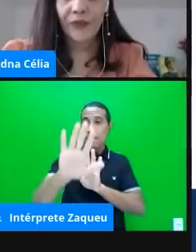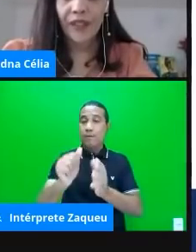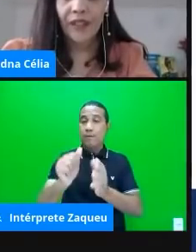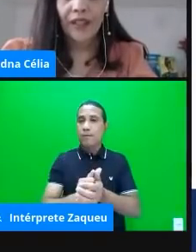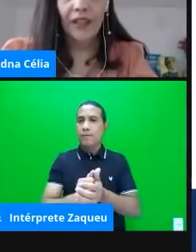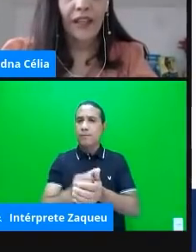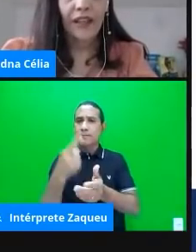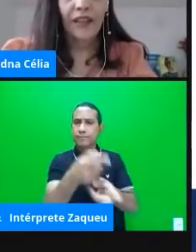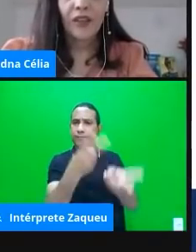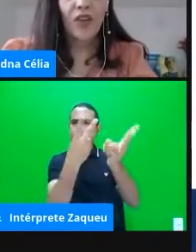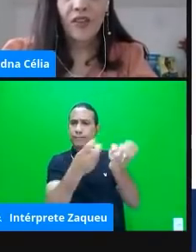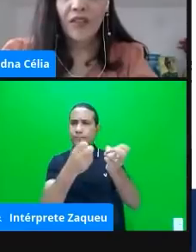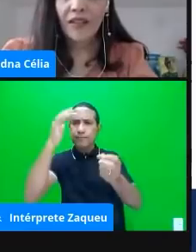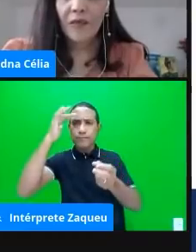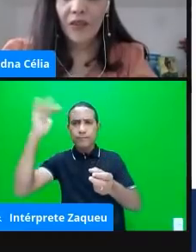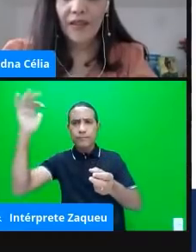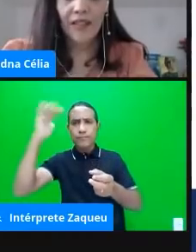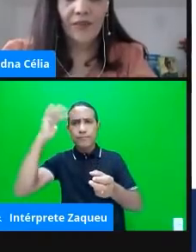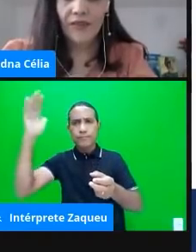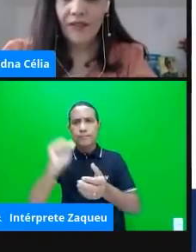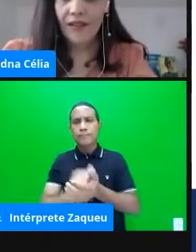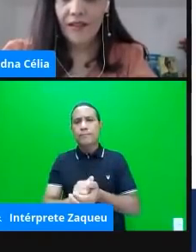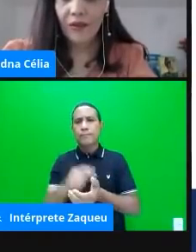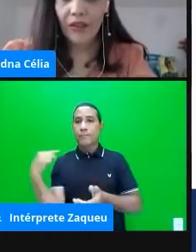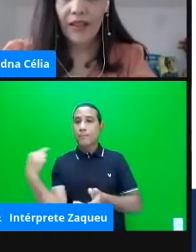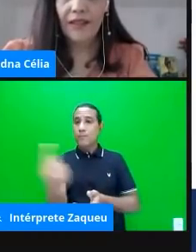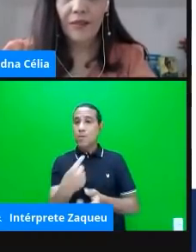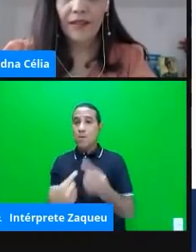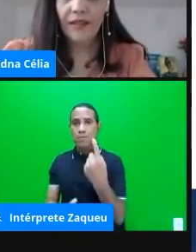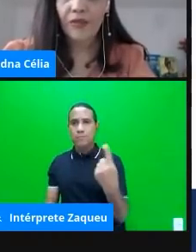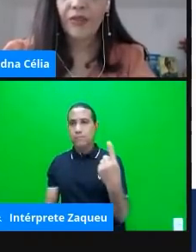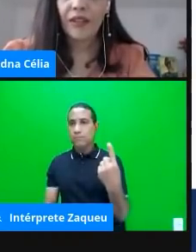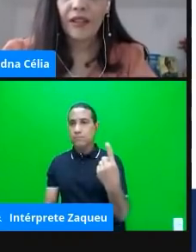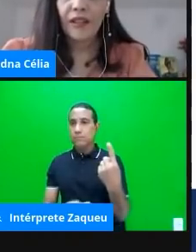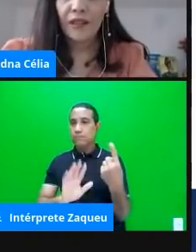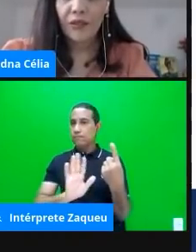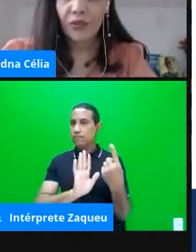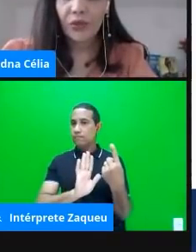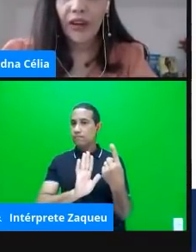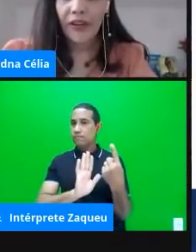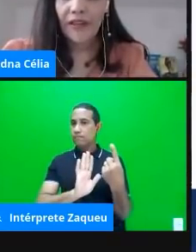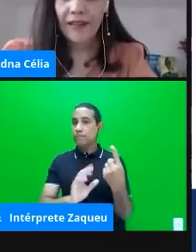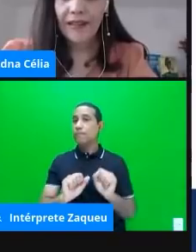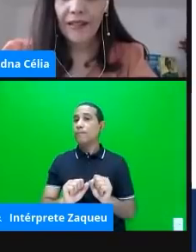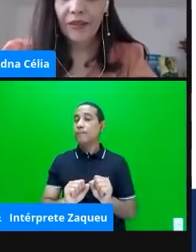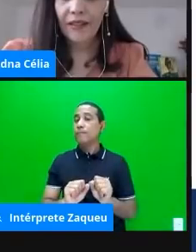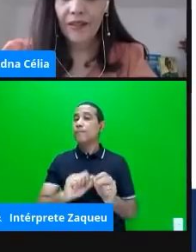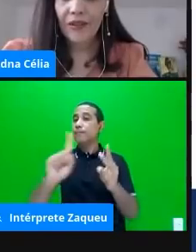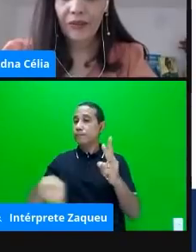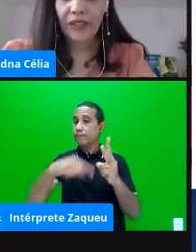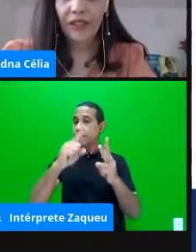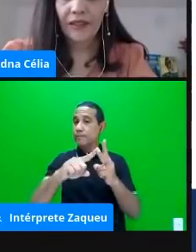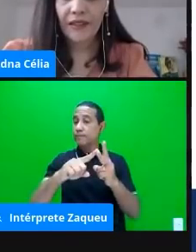reflexão. Nós não estamos sozinhos nessa situação. Segundo a Organização